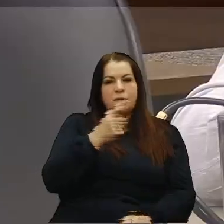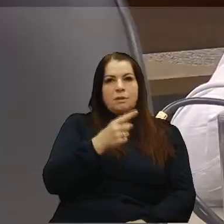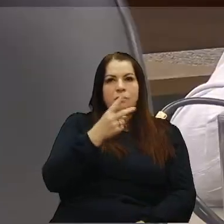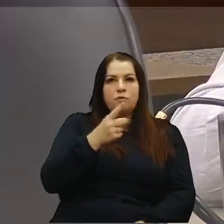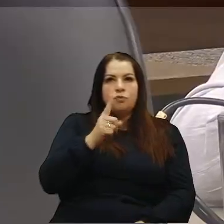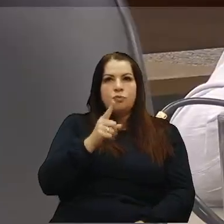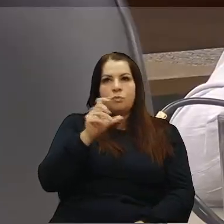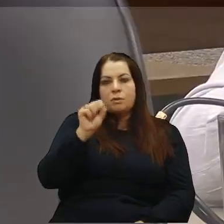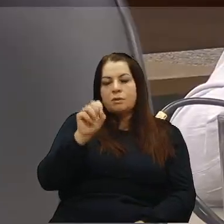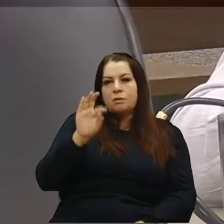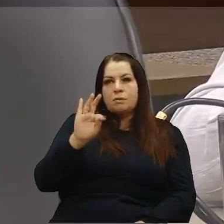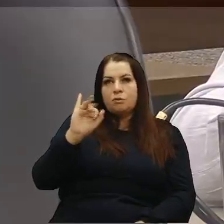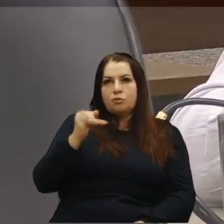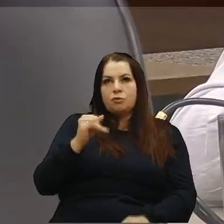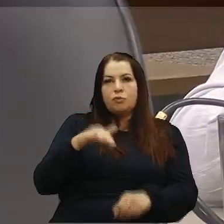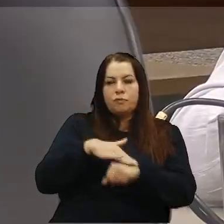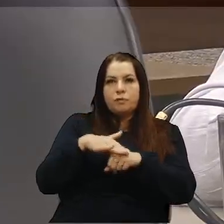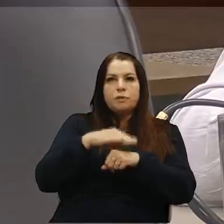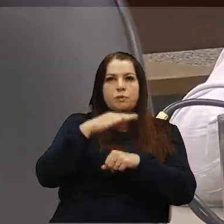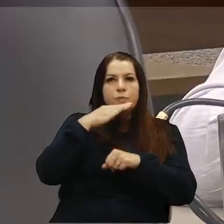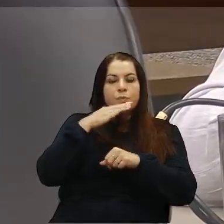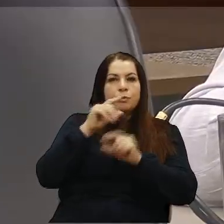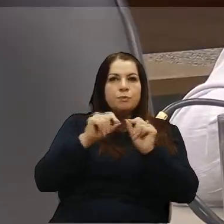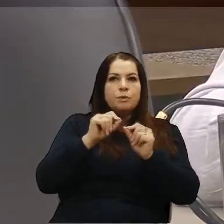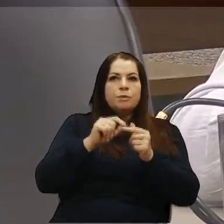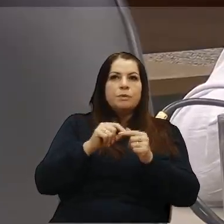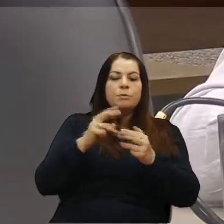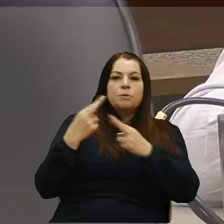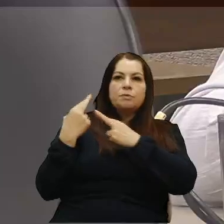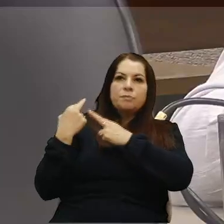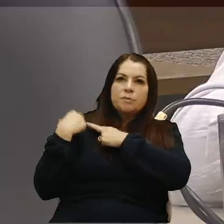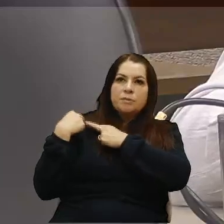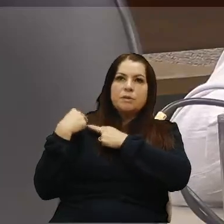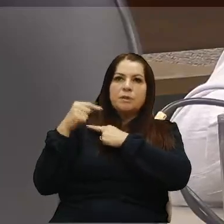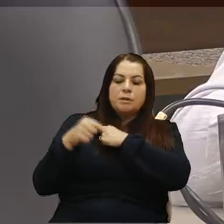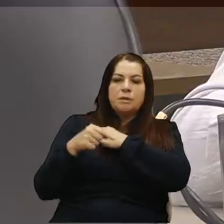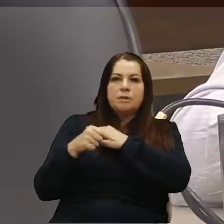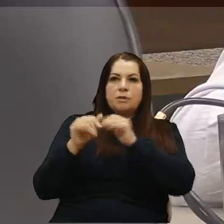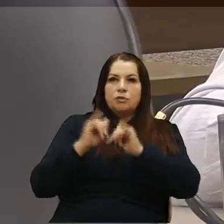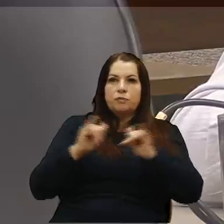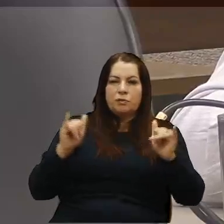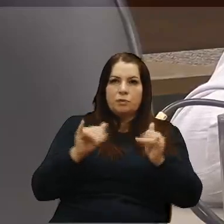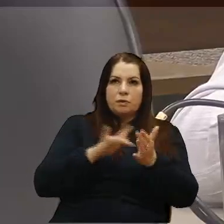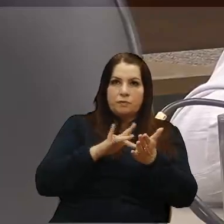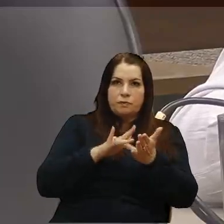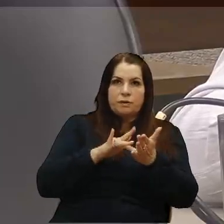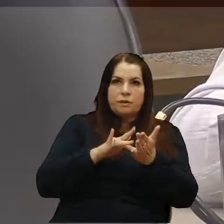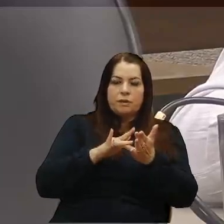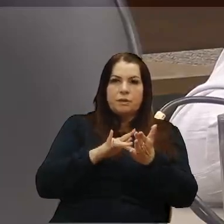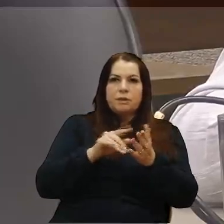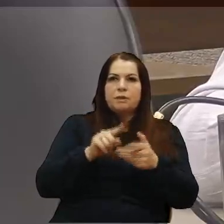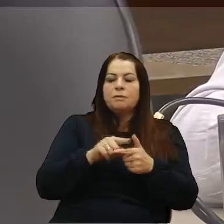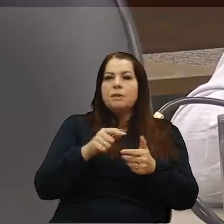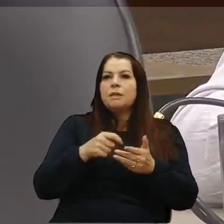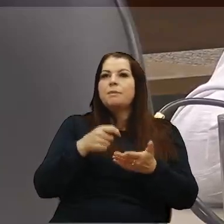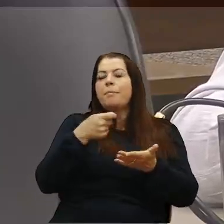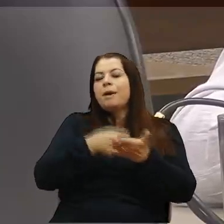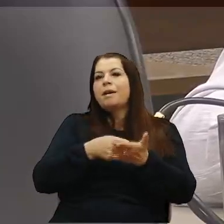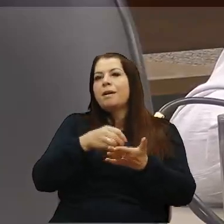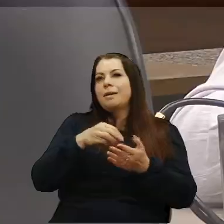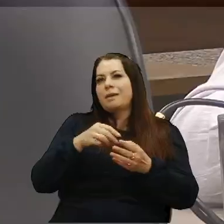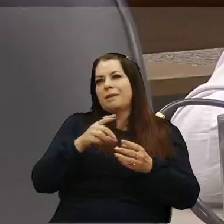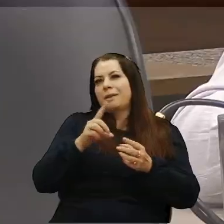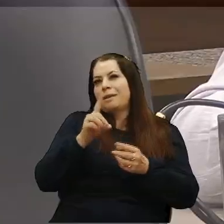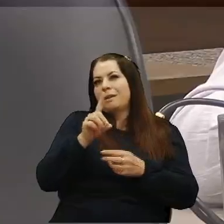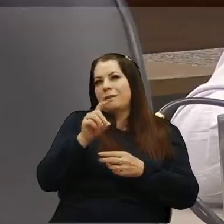STJ, conversei com o vereador Alexandre Bortoluz sobre isso, sobre a responsabilidade que aquele que divulga notícia falsa da indenização de dano moral é pacificado,